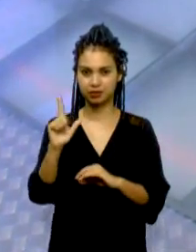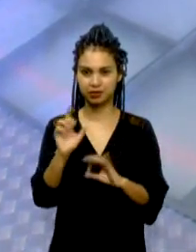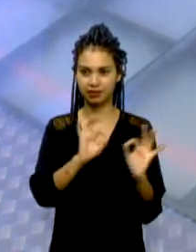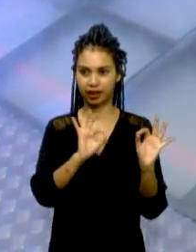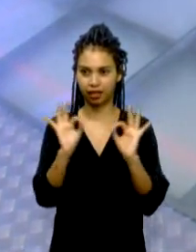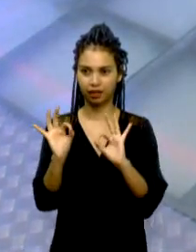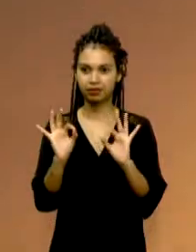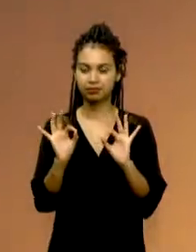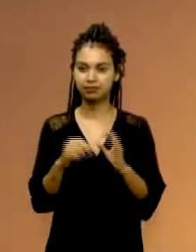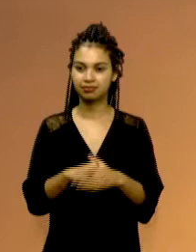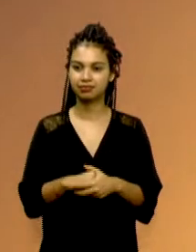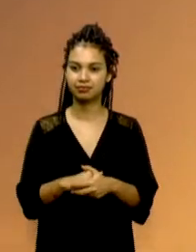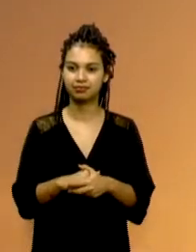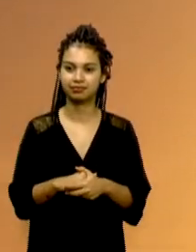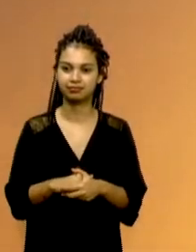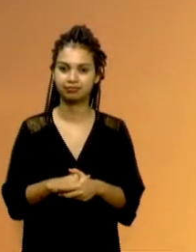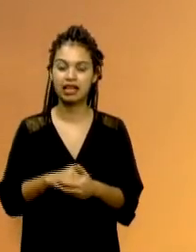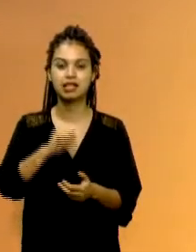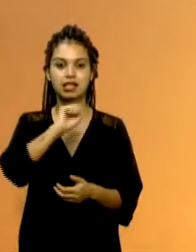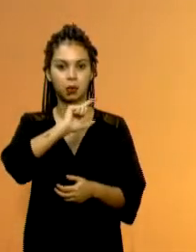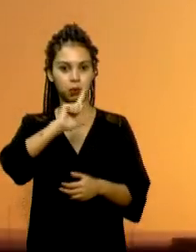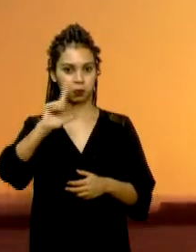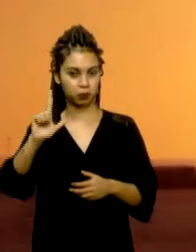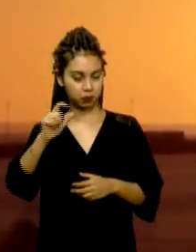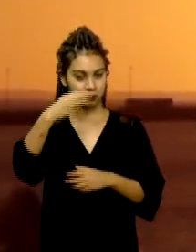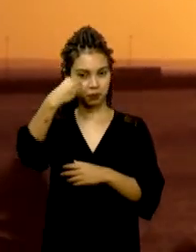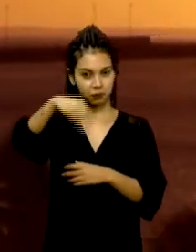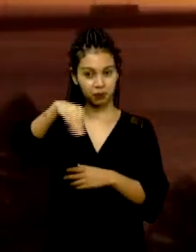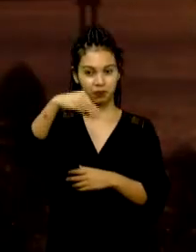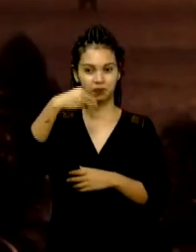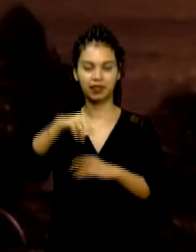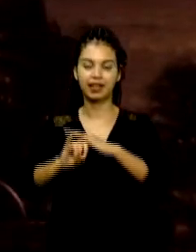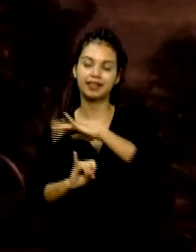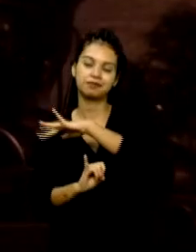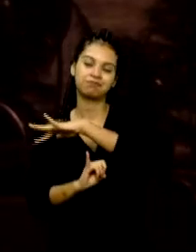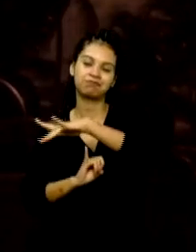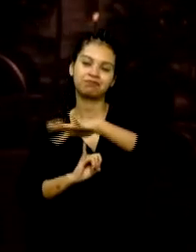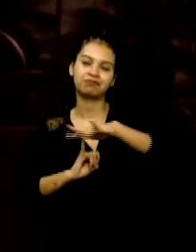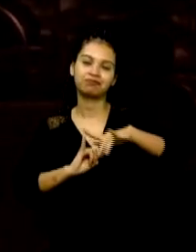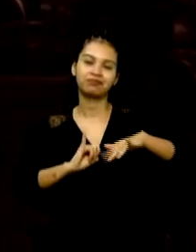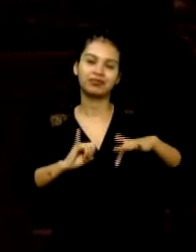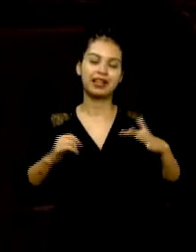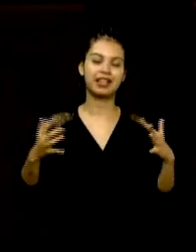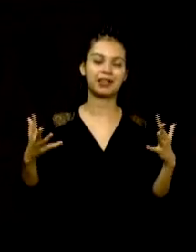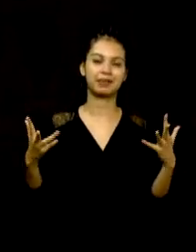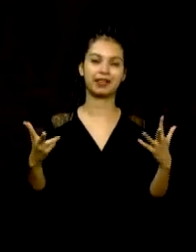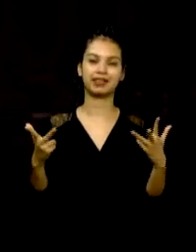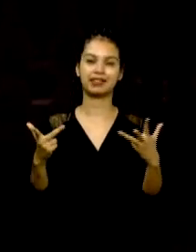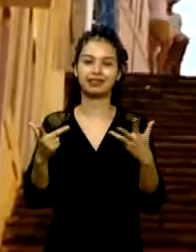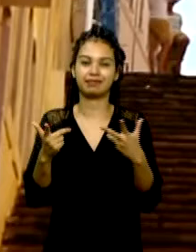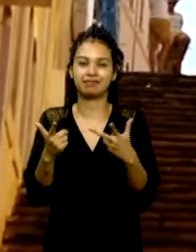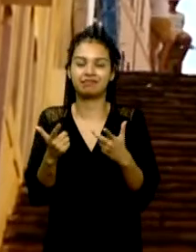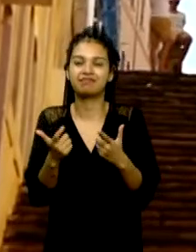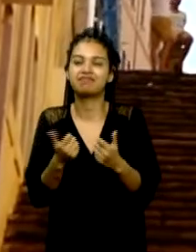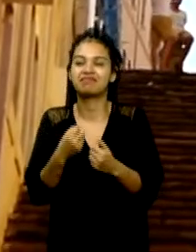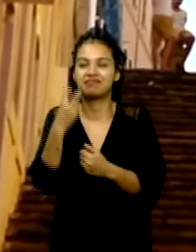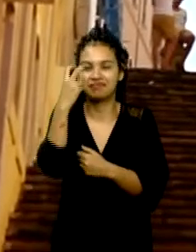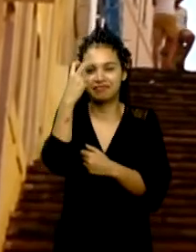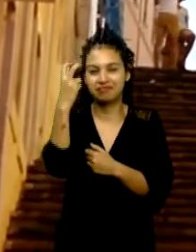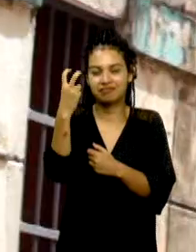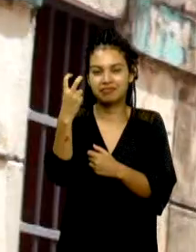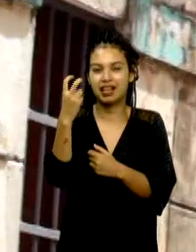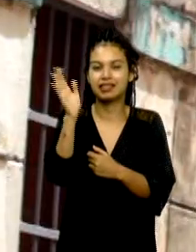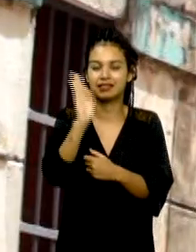Roda. São Luís do Maranhão, Ilha de Encantos, Atenas Brasileira, Ilha do